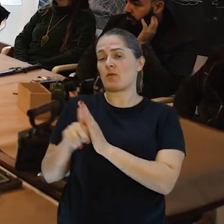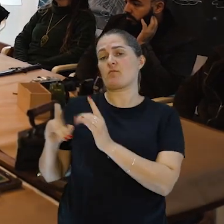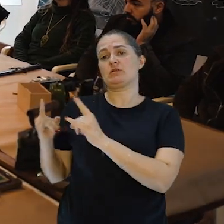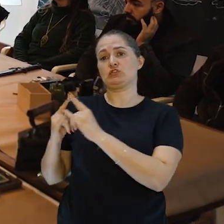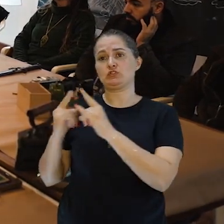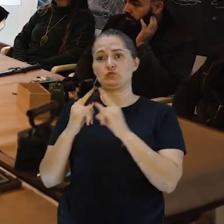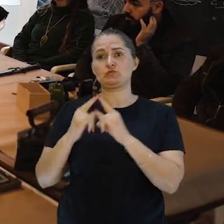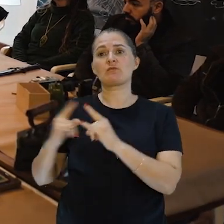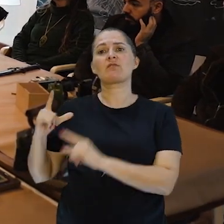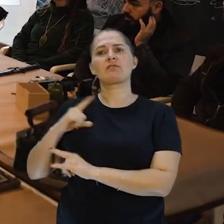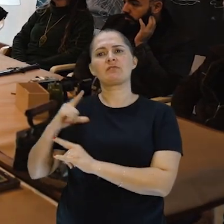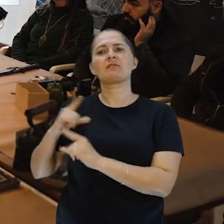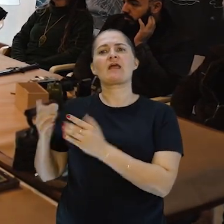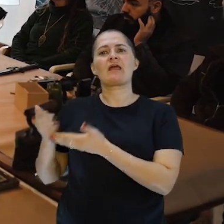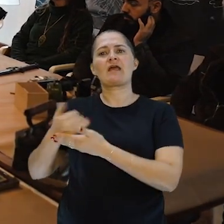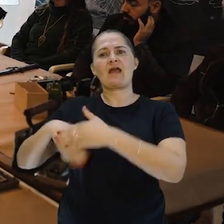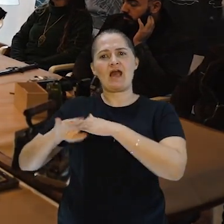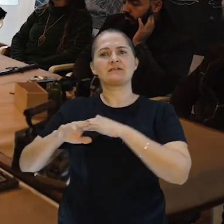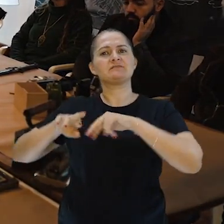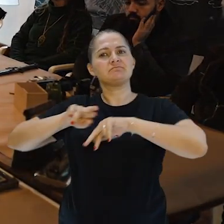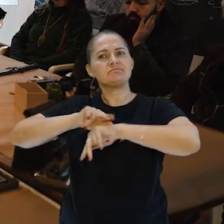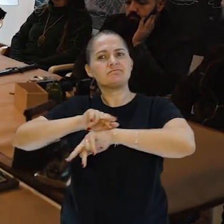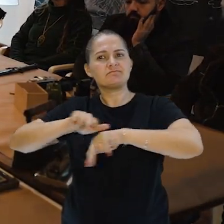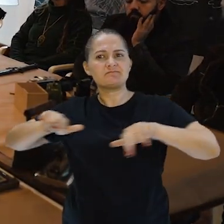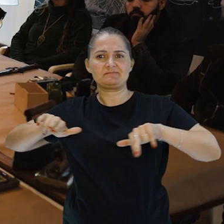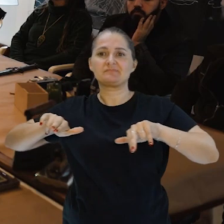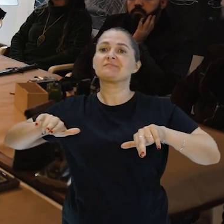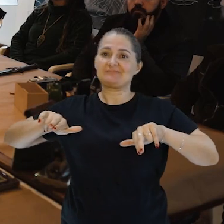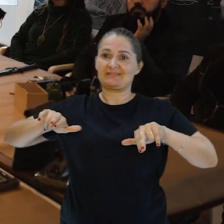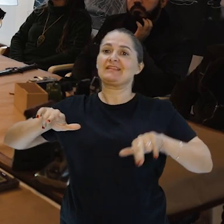para as instituições que têm vários acervos